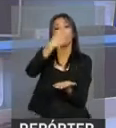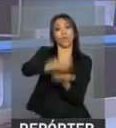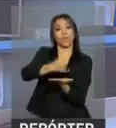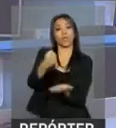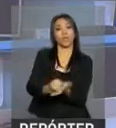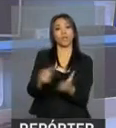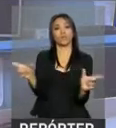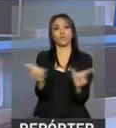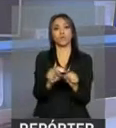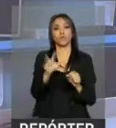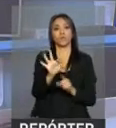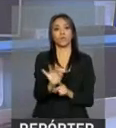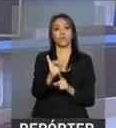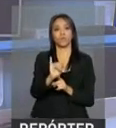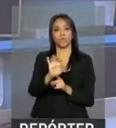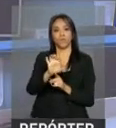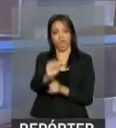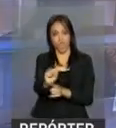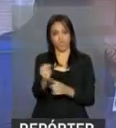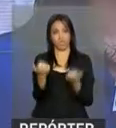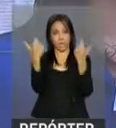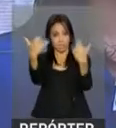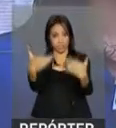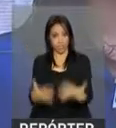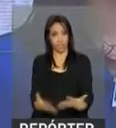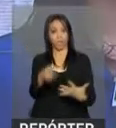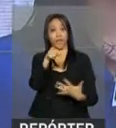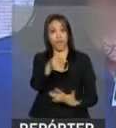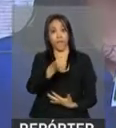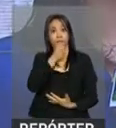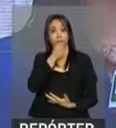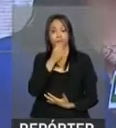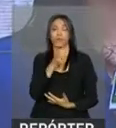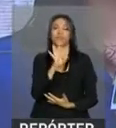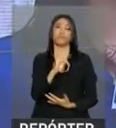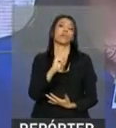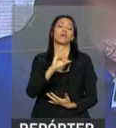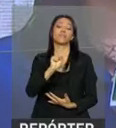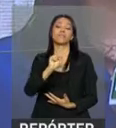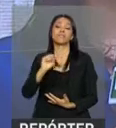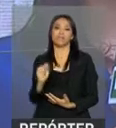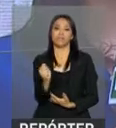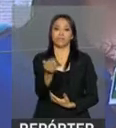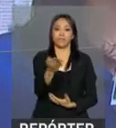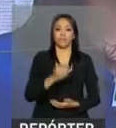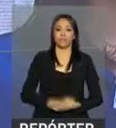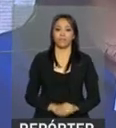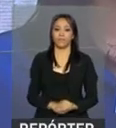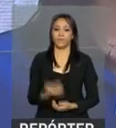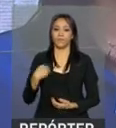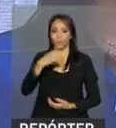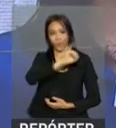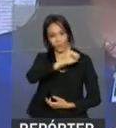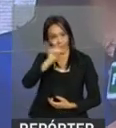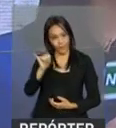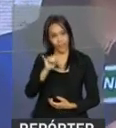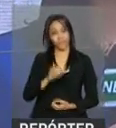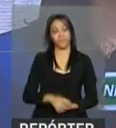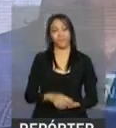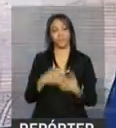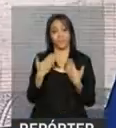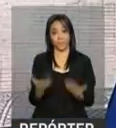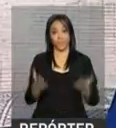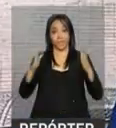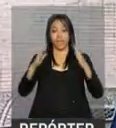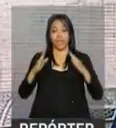FIES. Que tem mais informações para a gente é a repórter Thaísa Dias. Oi, Thaísa. Olá, Leandro. As